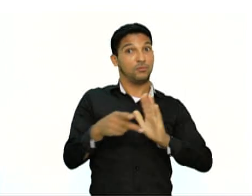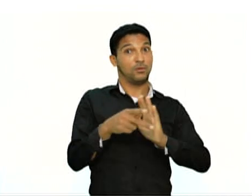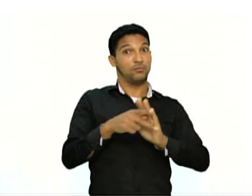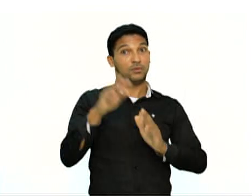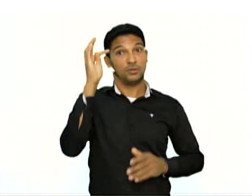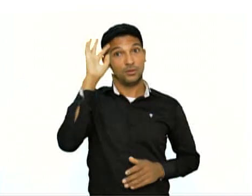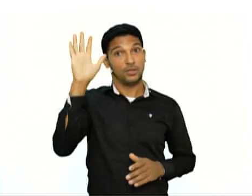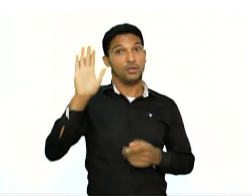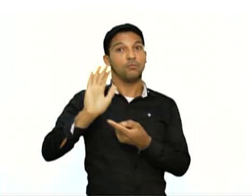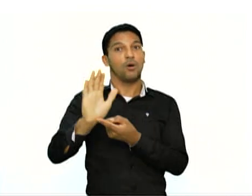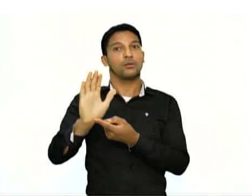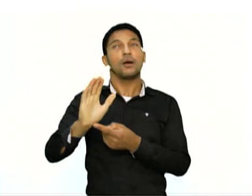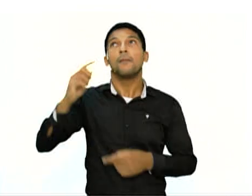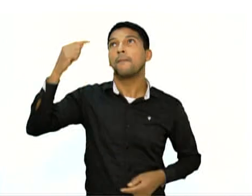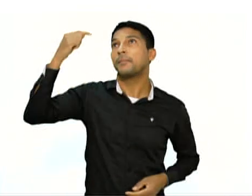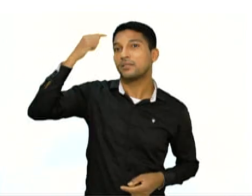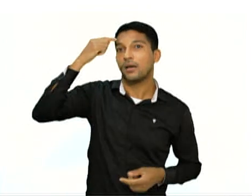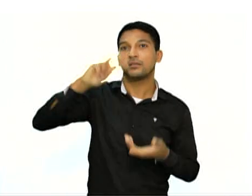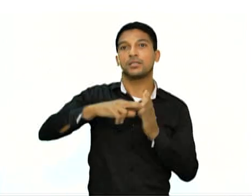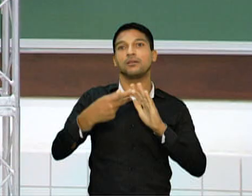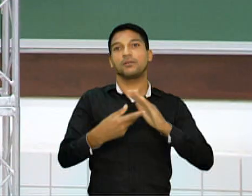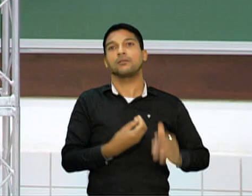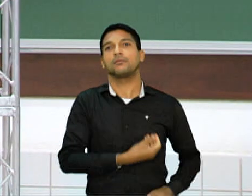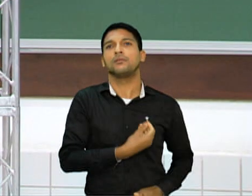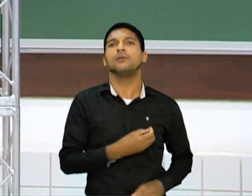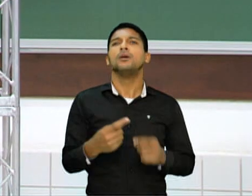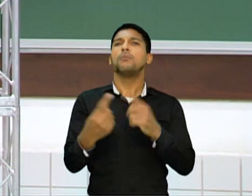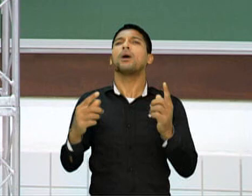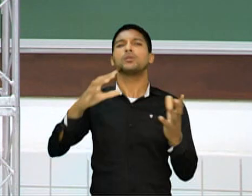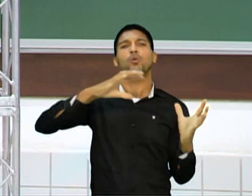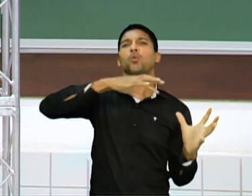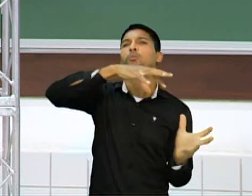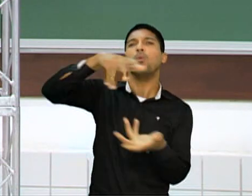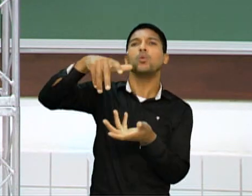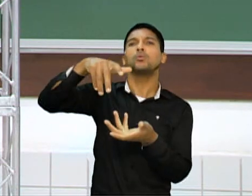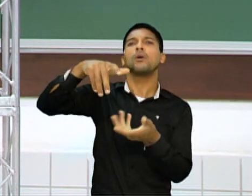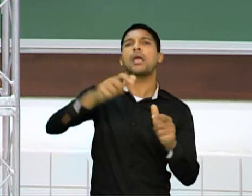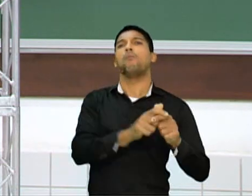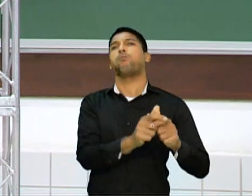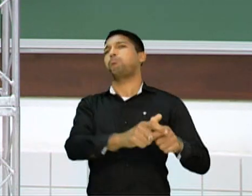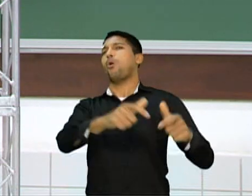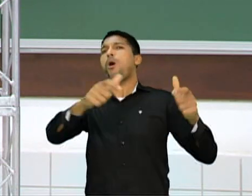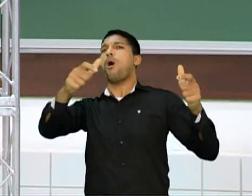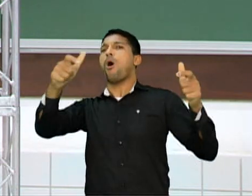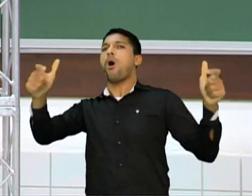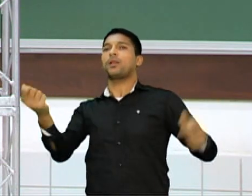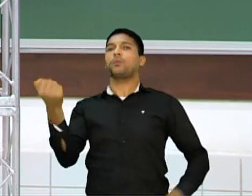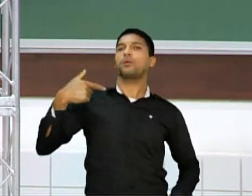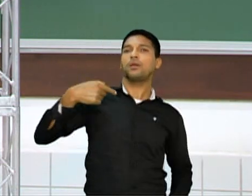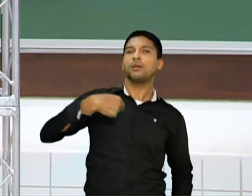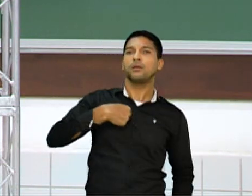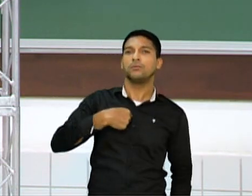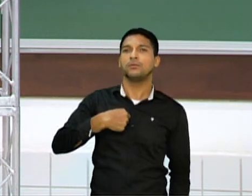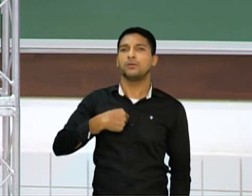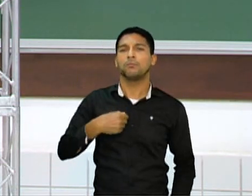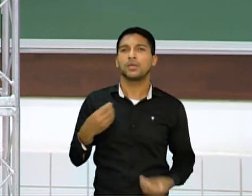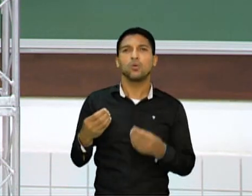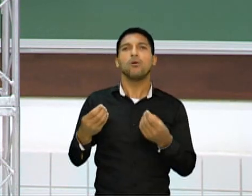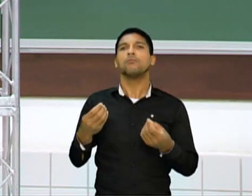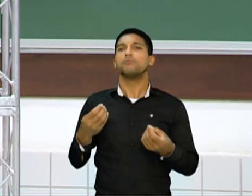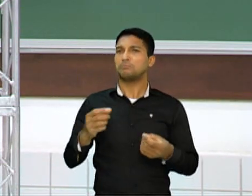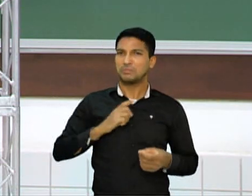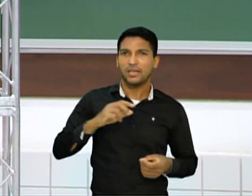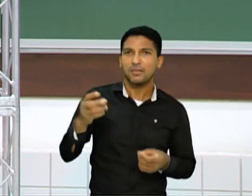existo. Só que é o seguinte, o mundo é muito maior do que eu, né? Então, como garantir que as outras coisas à minha volta também